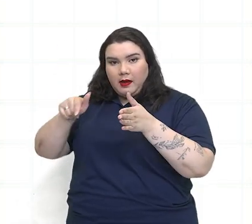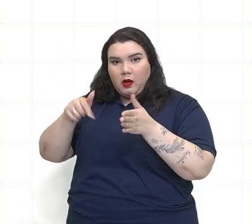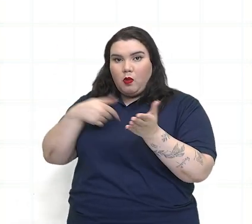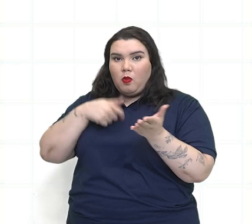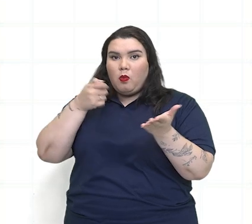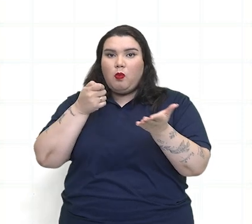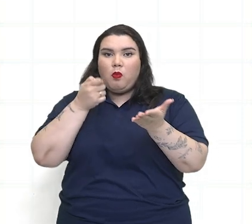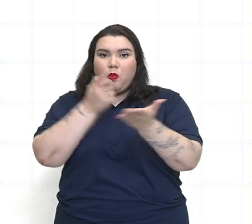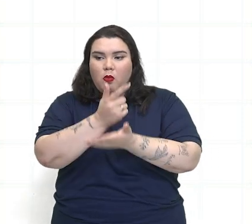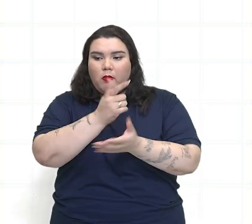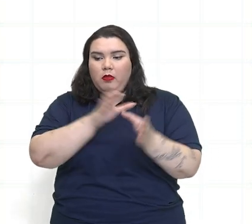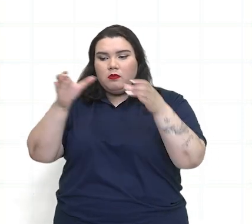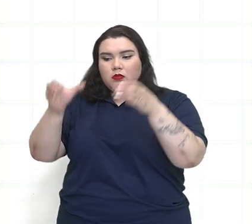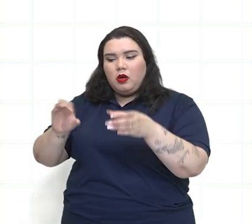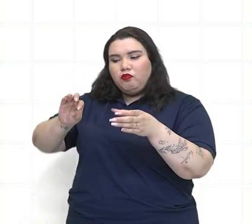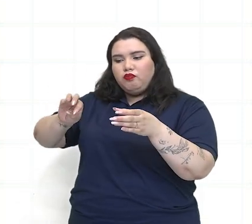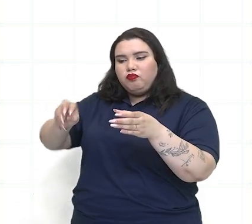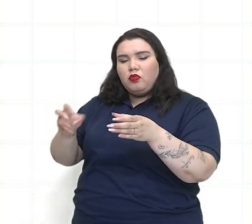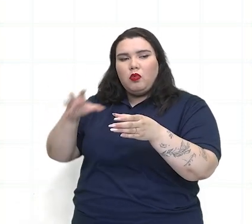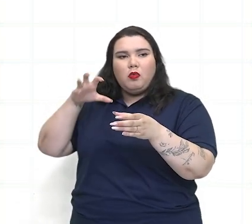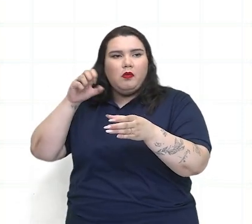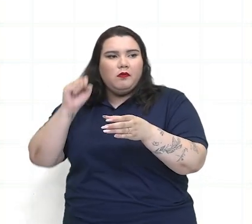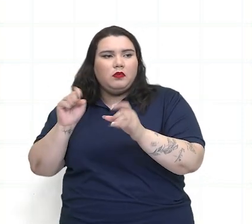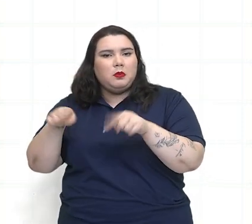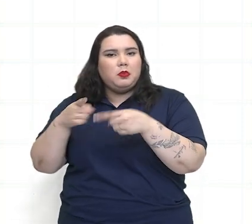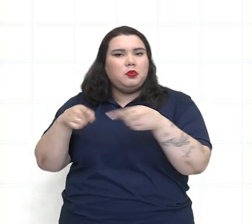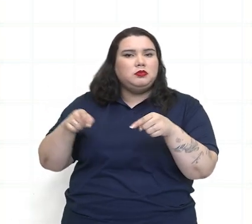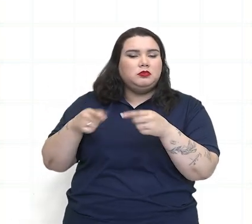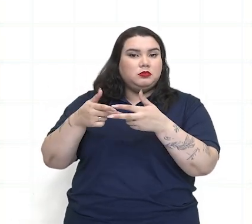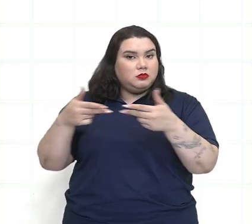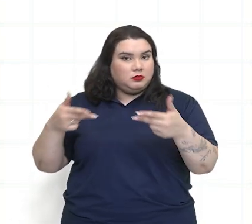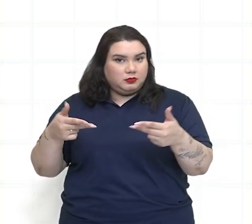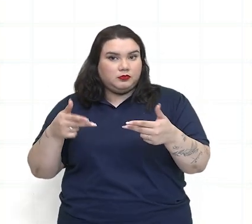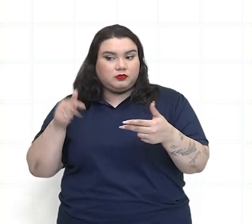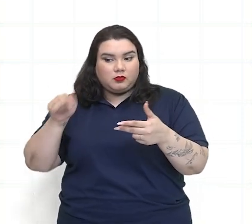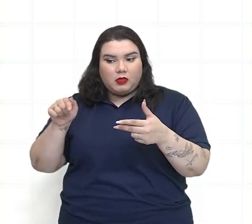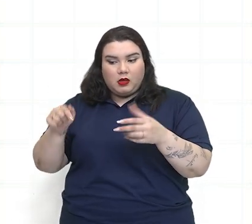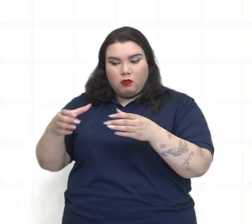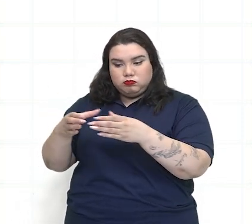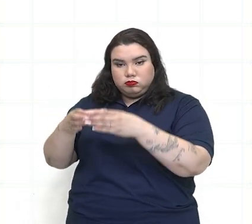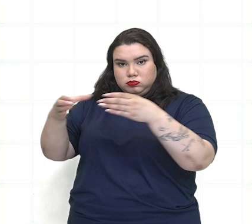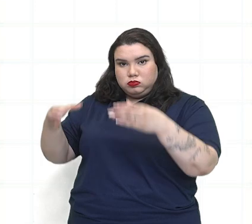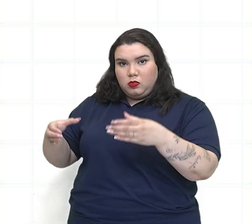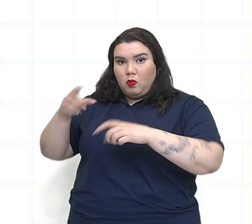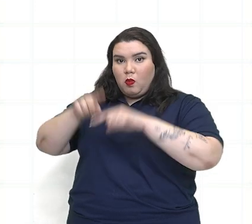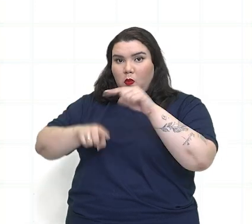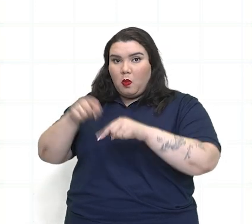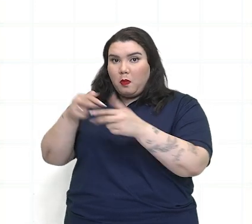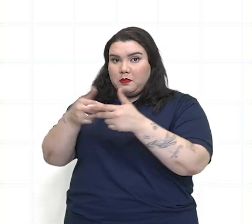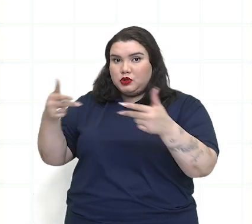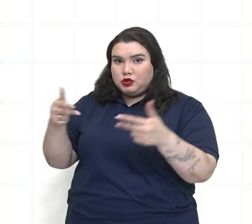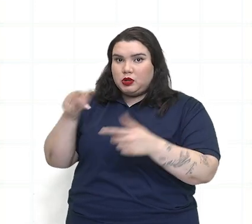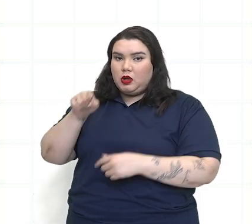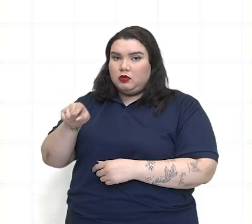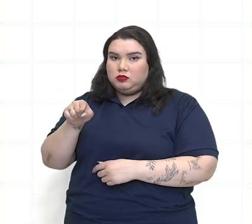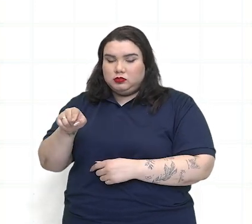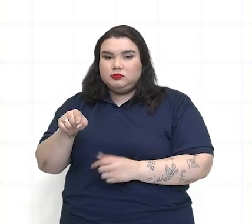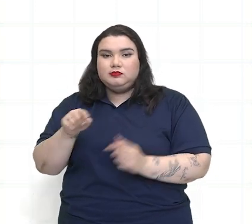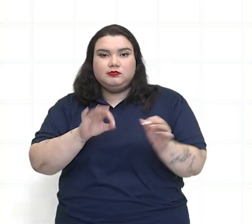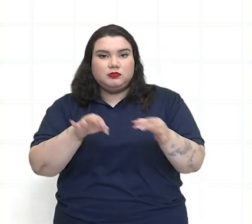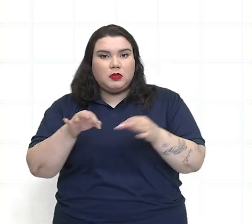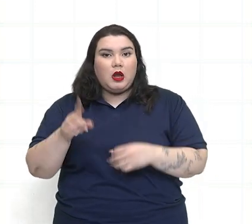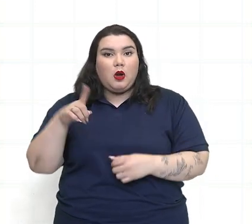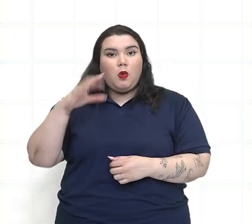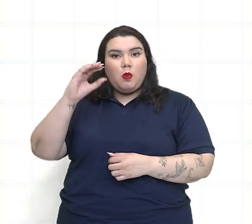eu compro para ouvir as notícias, música, etc. Certo? Eu tenho o artigo o aqui, na